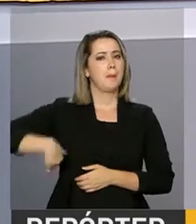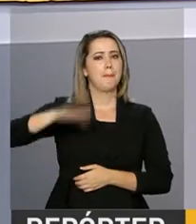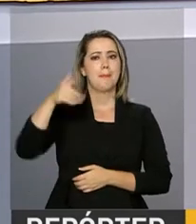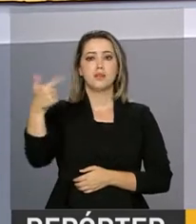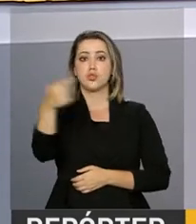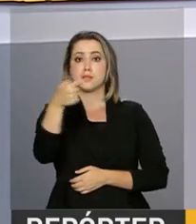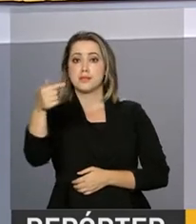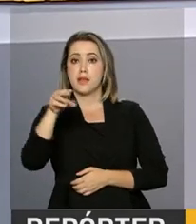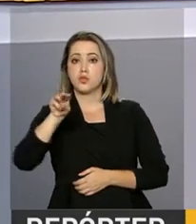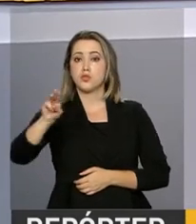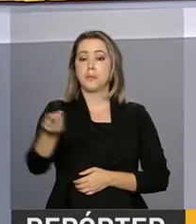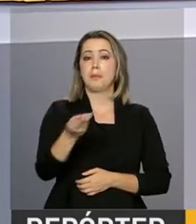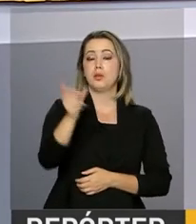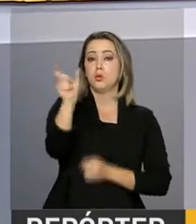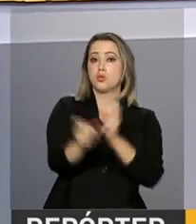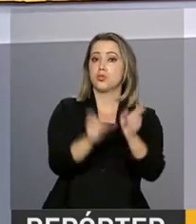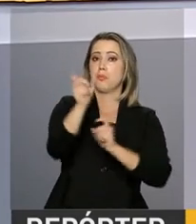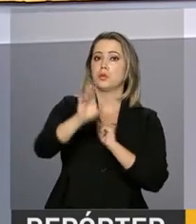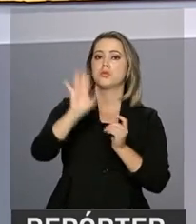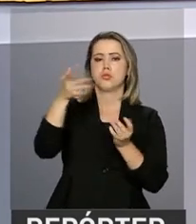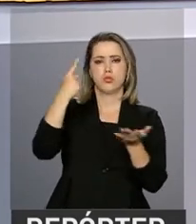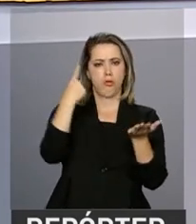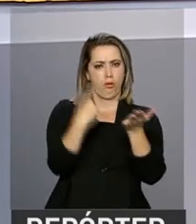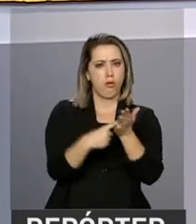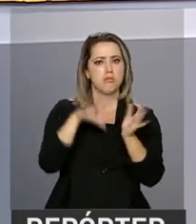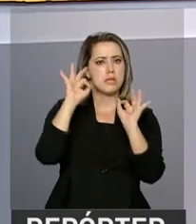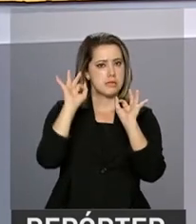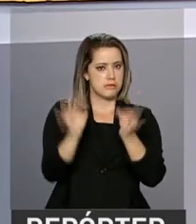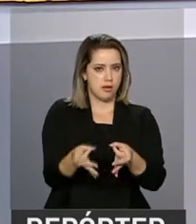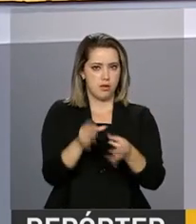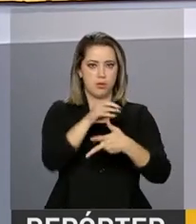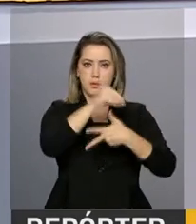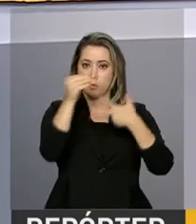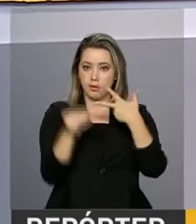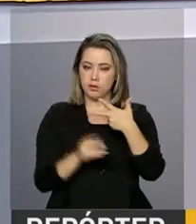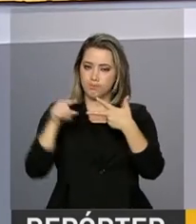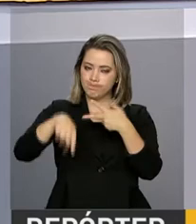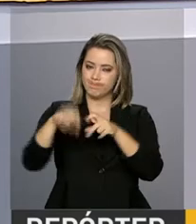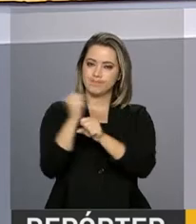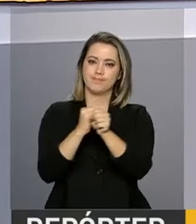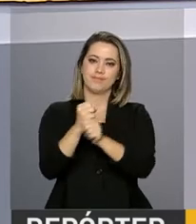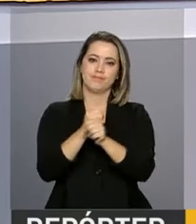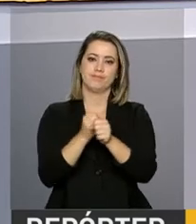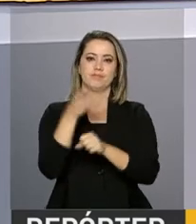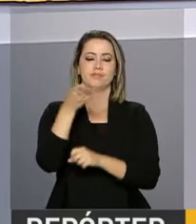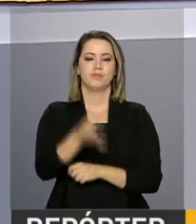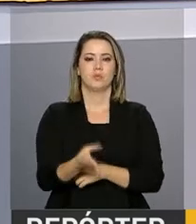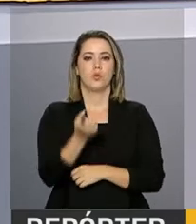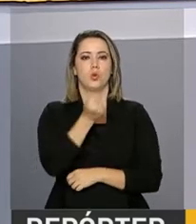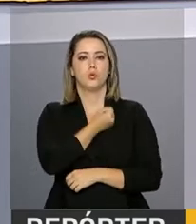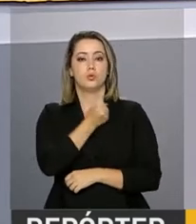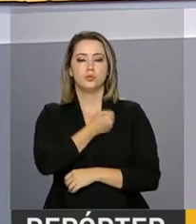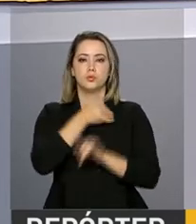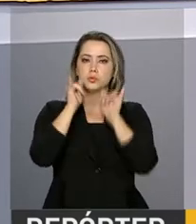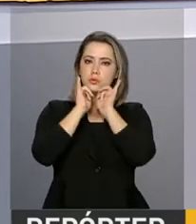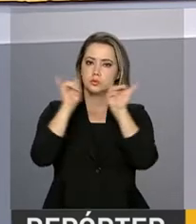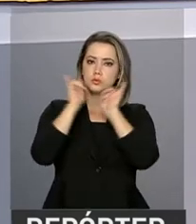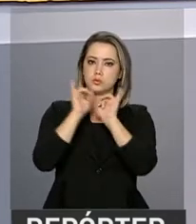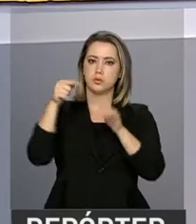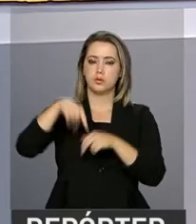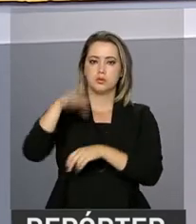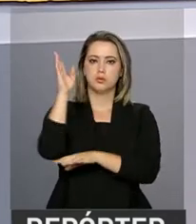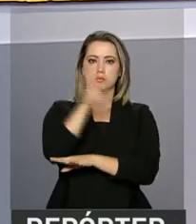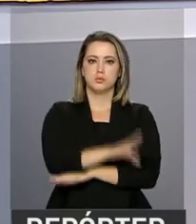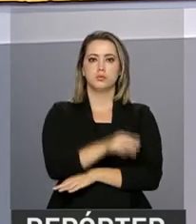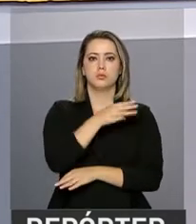de sete milhões e meio de inscritos confirmados para o exame nacional do ensino médio o enem em 2017 o número foi divulgado nesta